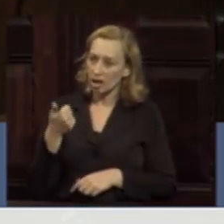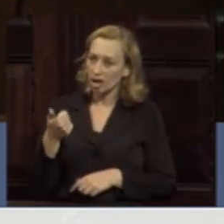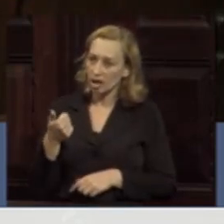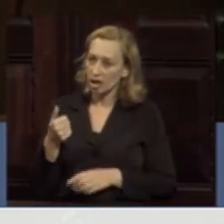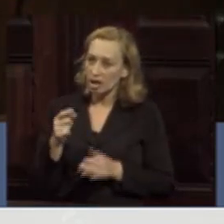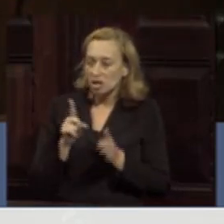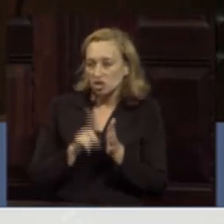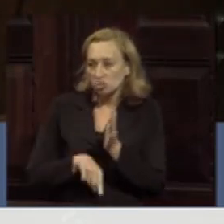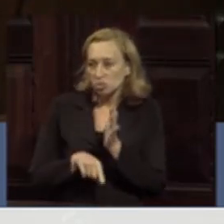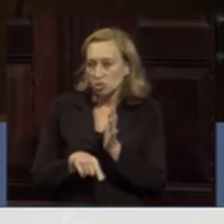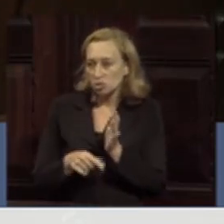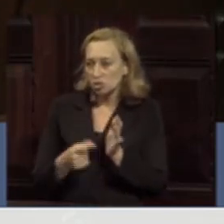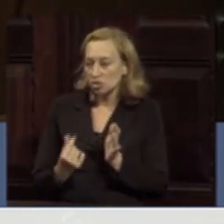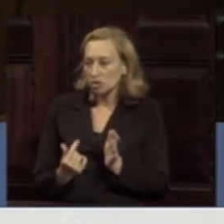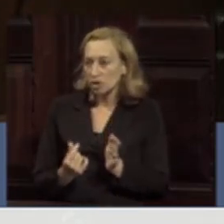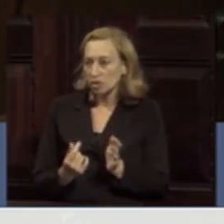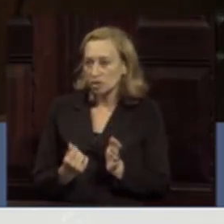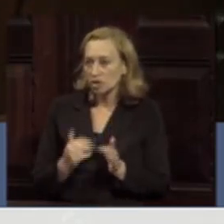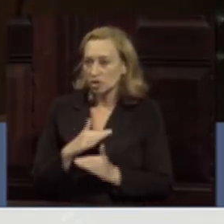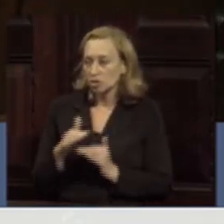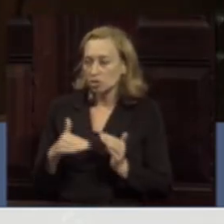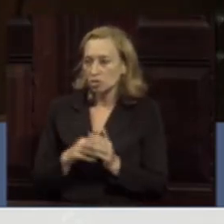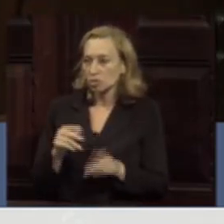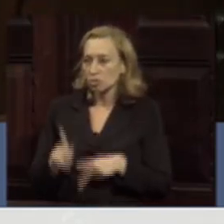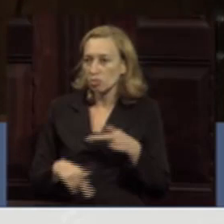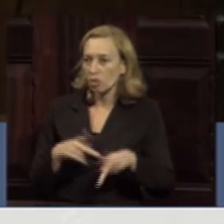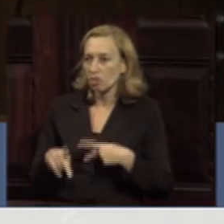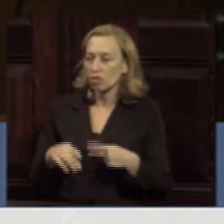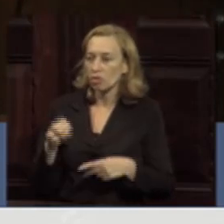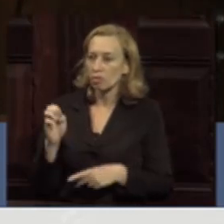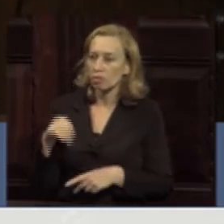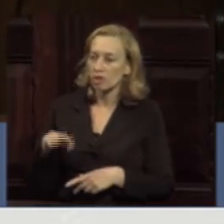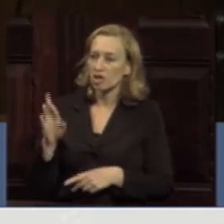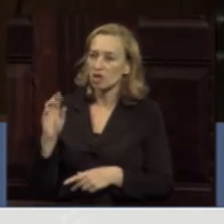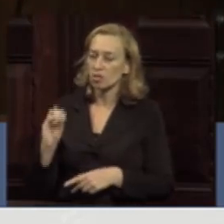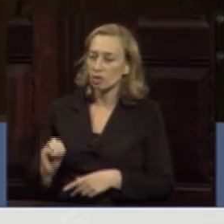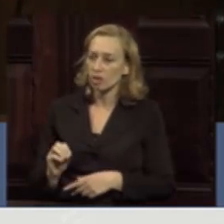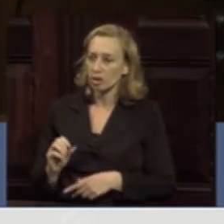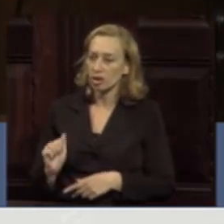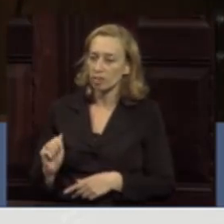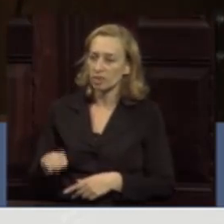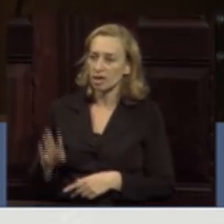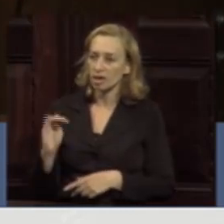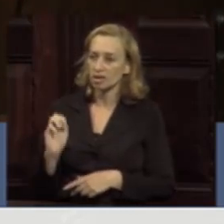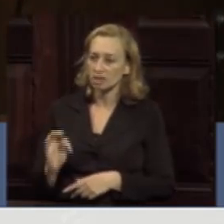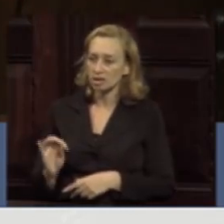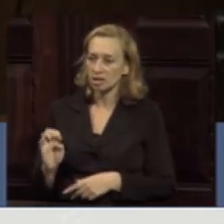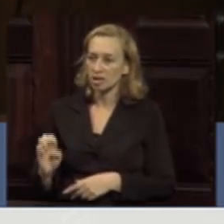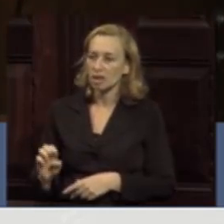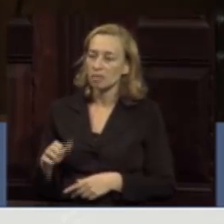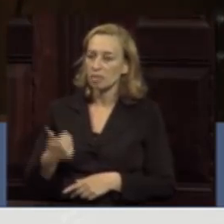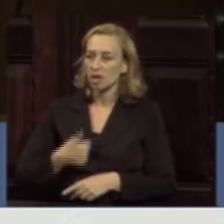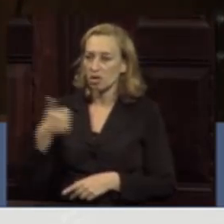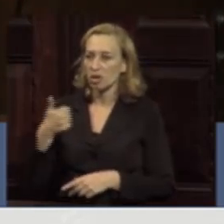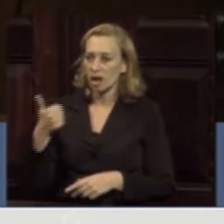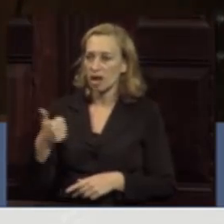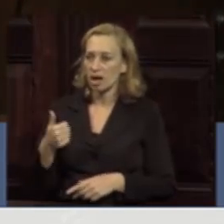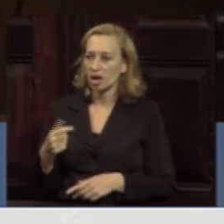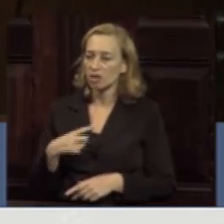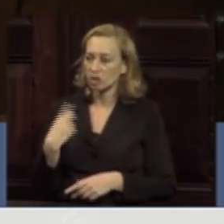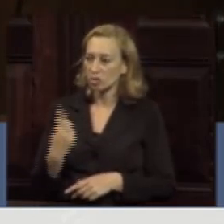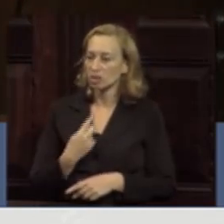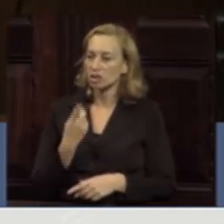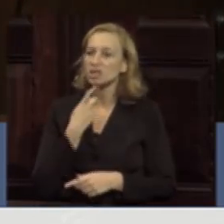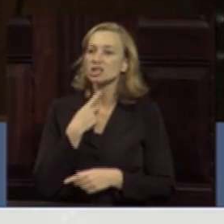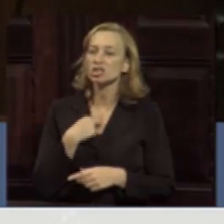a população do Recreio dos Bandeirantes vai ganhar, o meio ambiente vai ganhar, e é por isso que a gente está aqui cumprindo o nosso papel. Esse é um pleito que a gente também